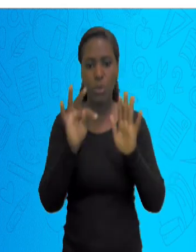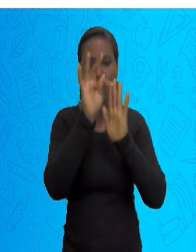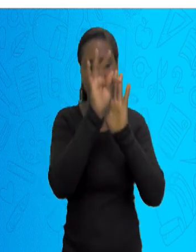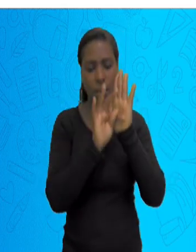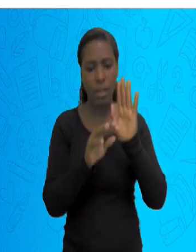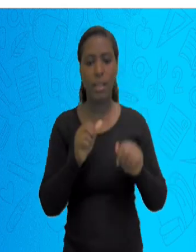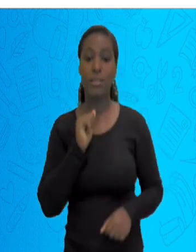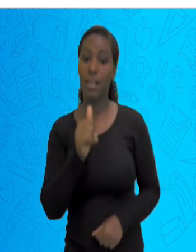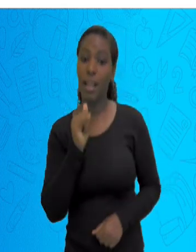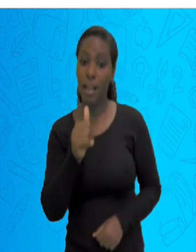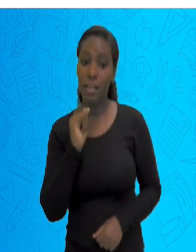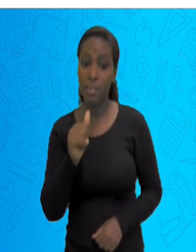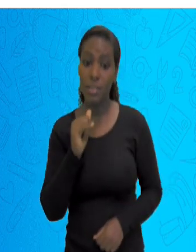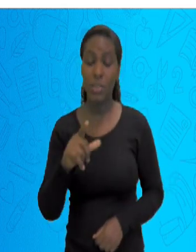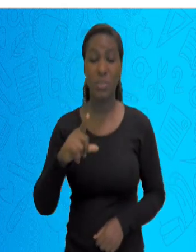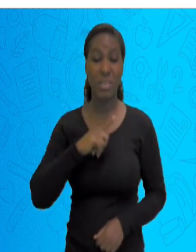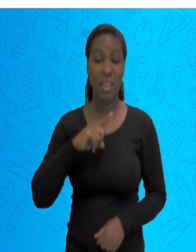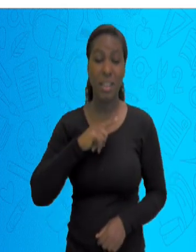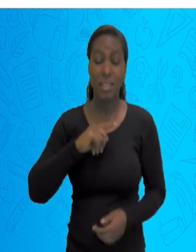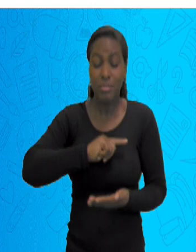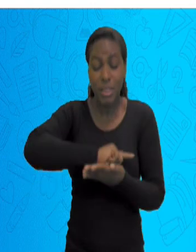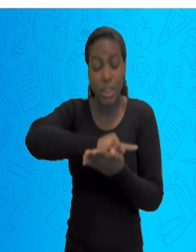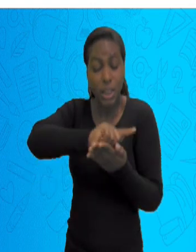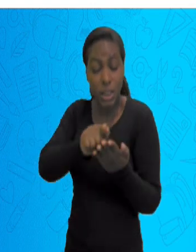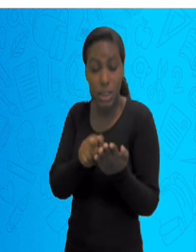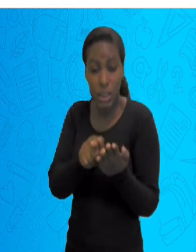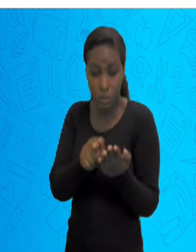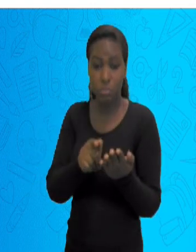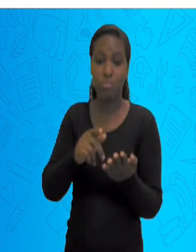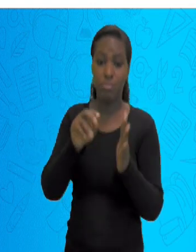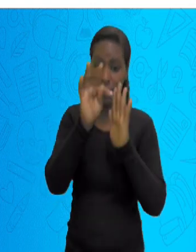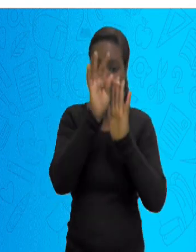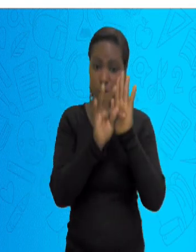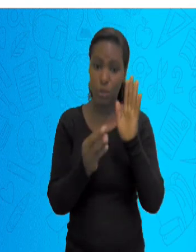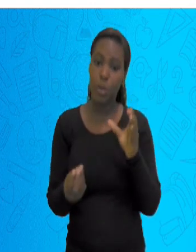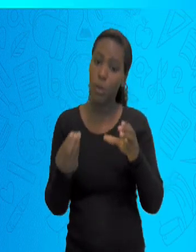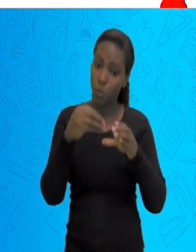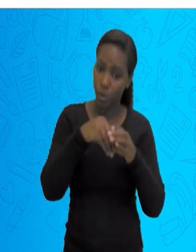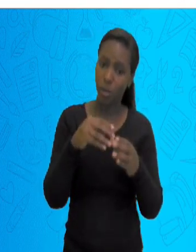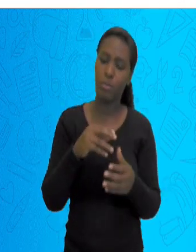presente em muitos gêneros textuais.